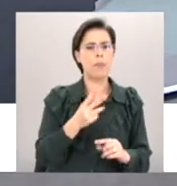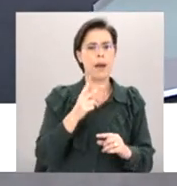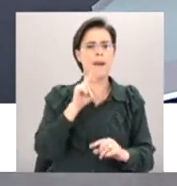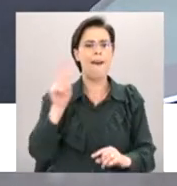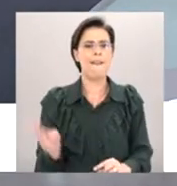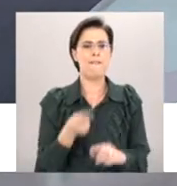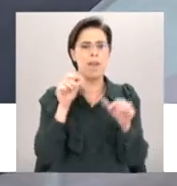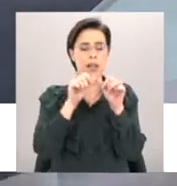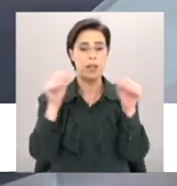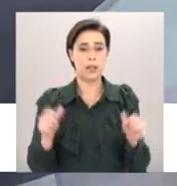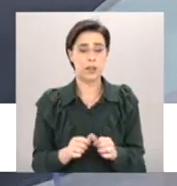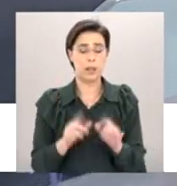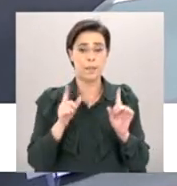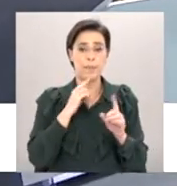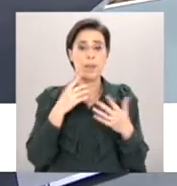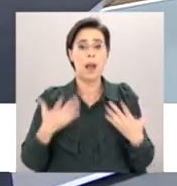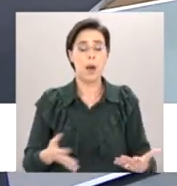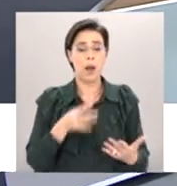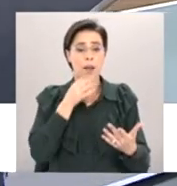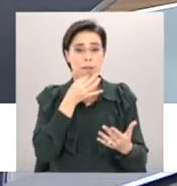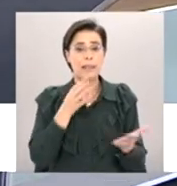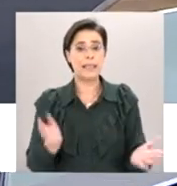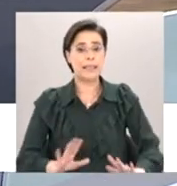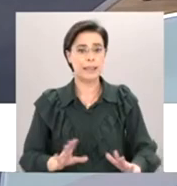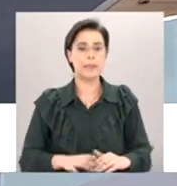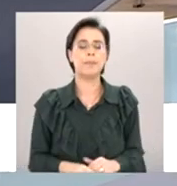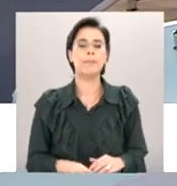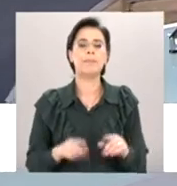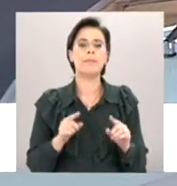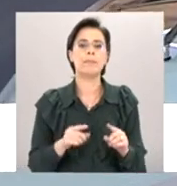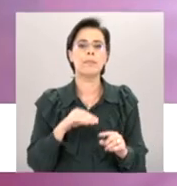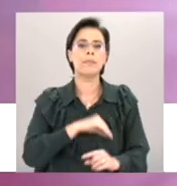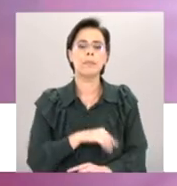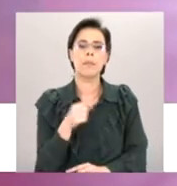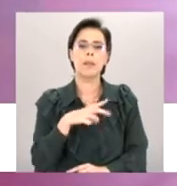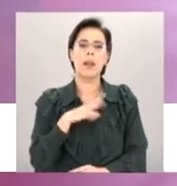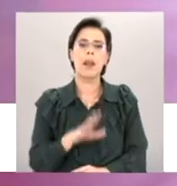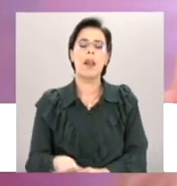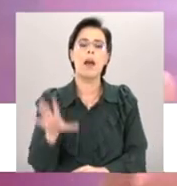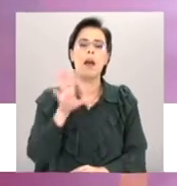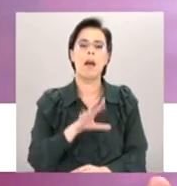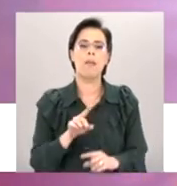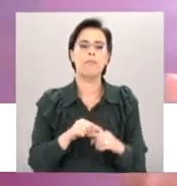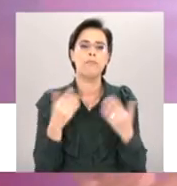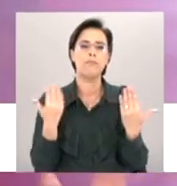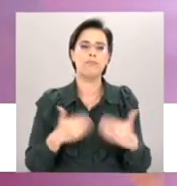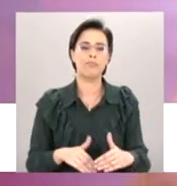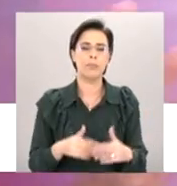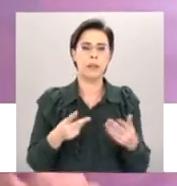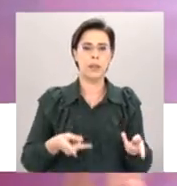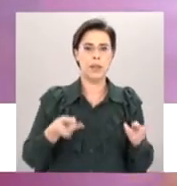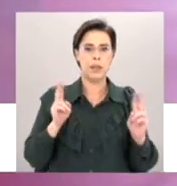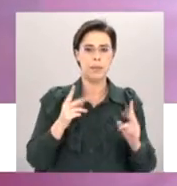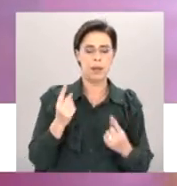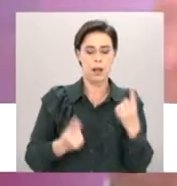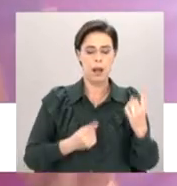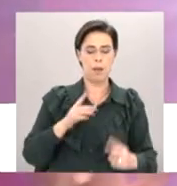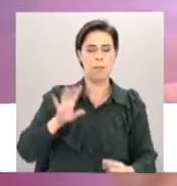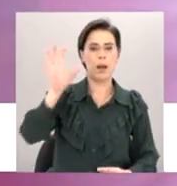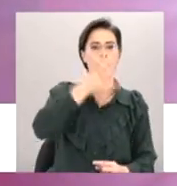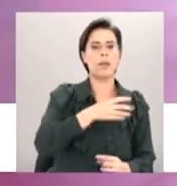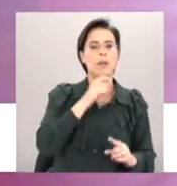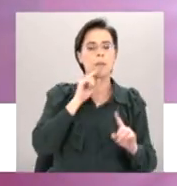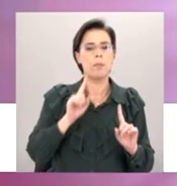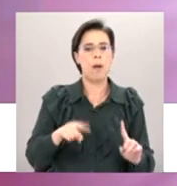dos sistemas Mas para não ter sucesso assunto agora aqui na conversa é isso é um salário mínimo nacional é a limitativo da Liberdade que algumas regiões